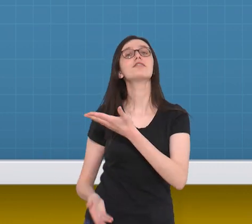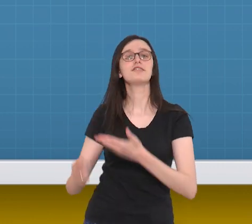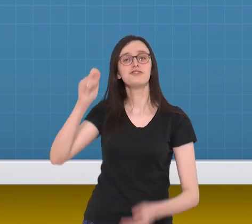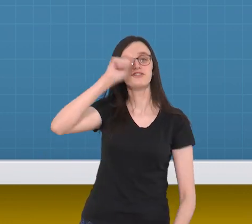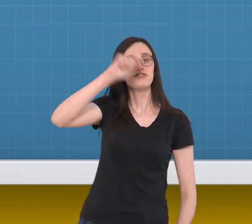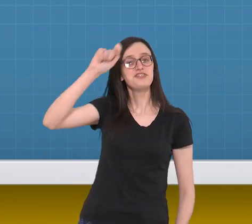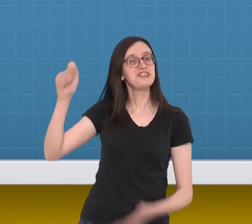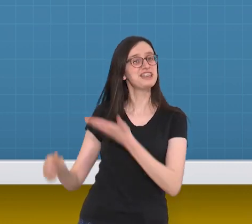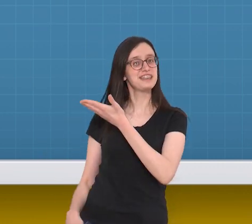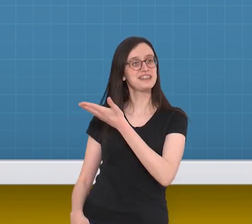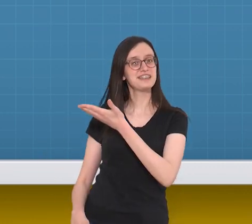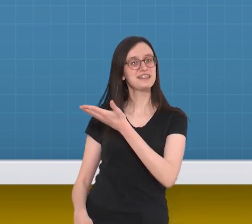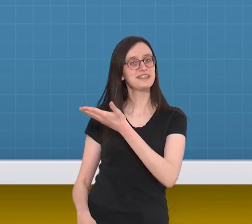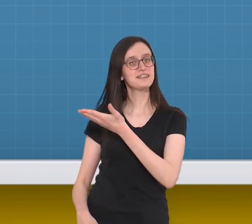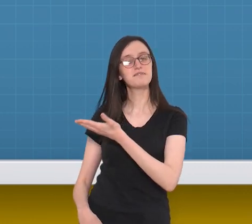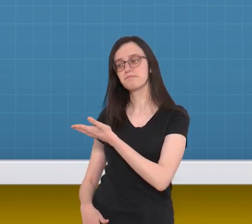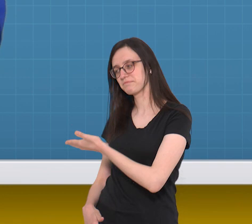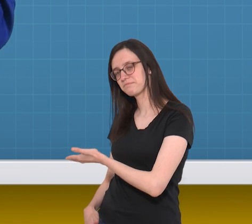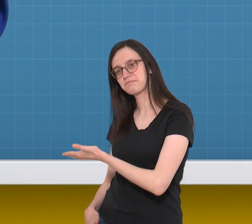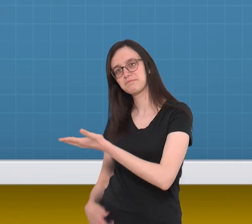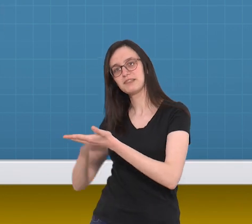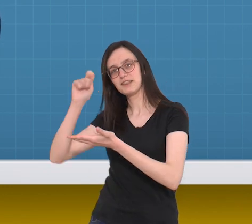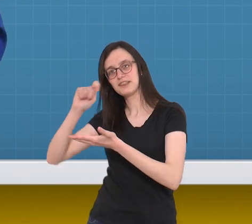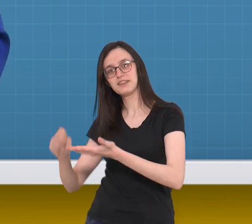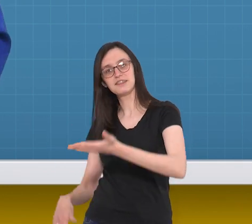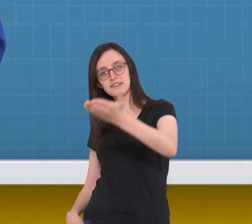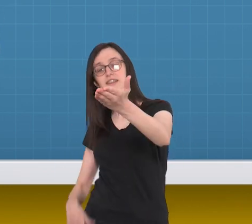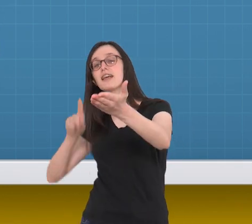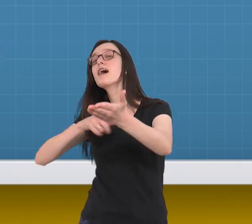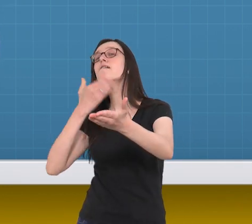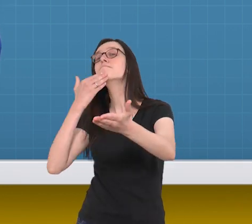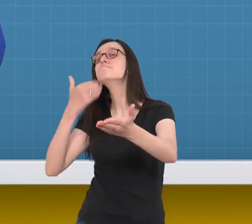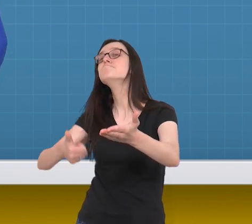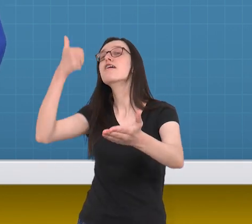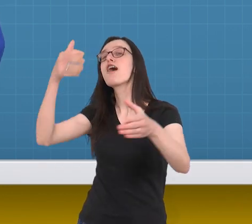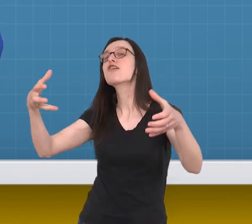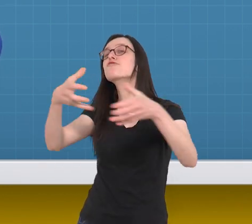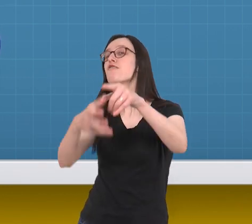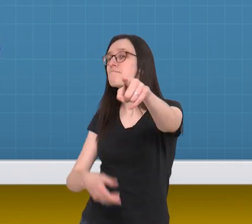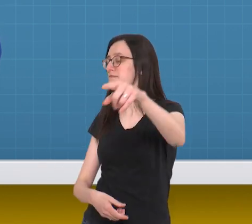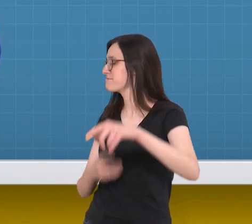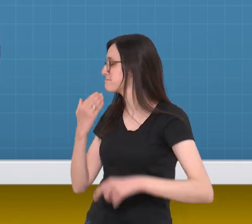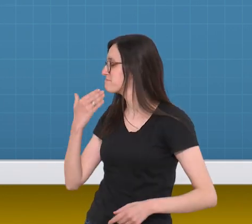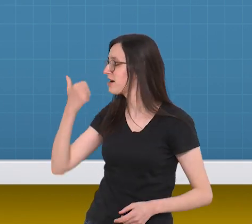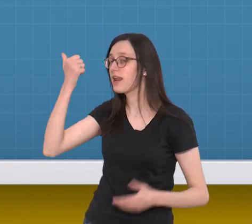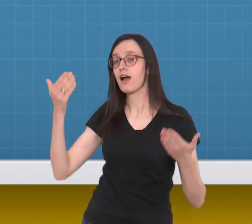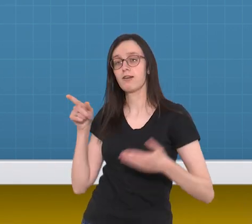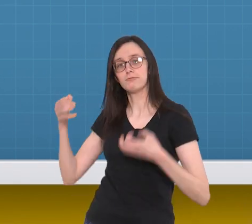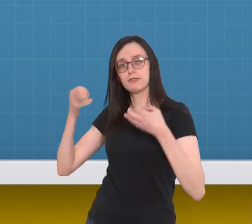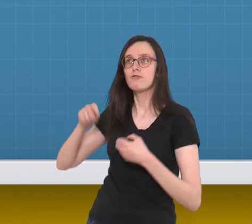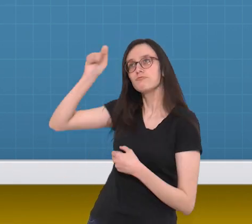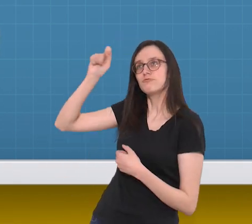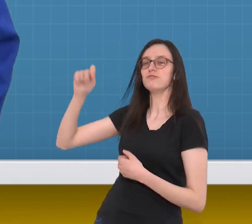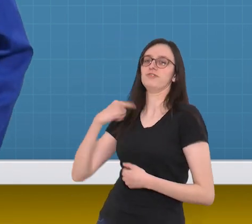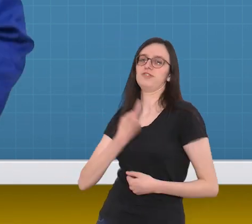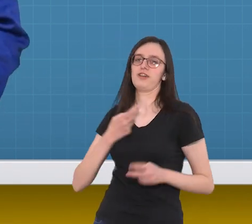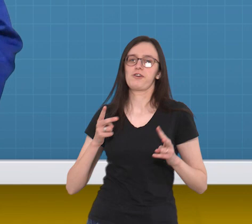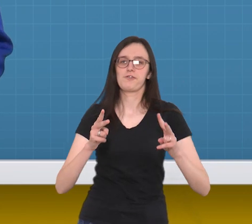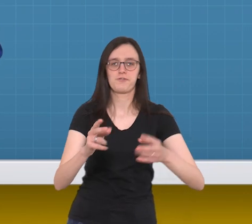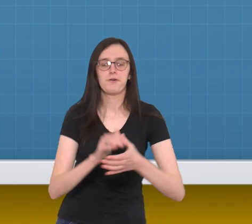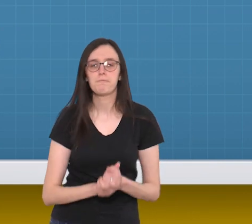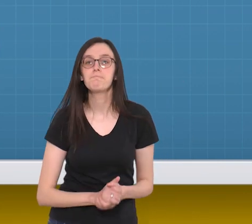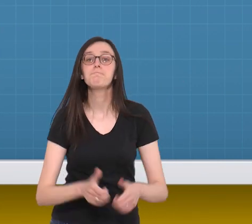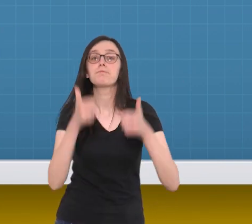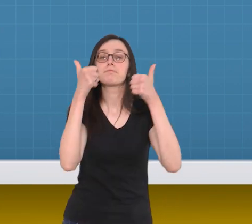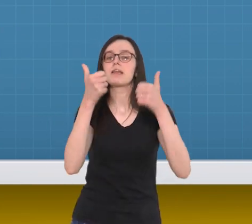Giz. Sr. Giz, aquela é a melhor turma do mundo. Agora, faça o seu trabalho e vamos continuar.